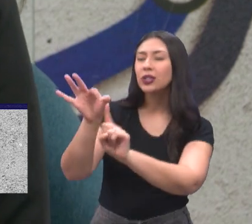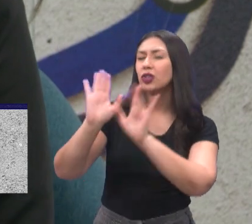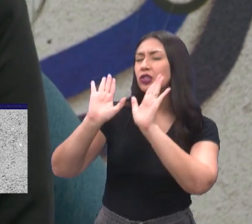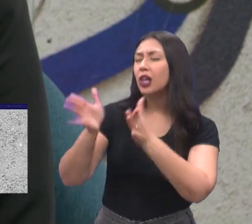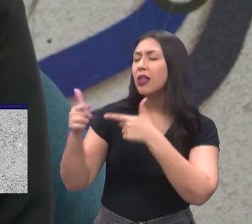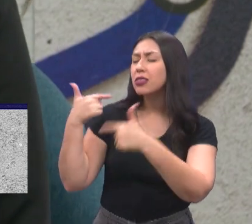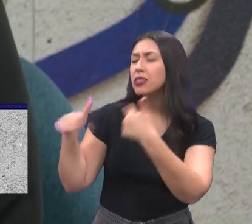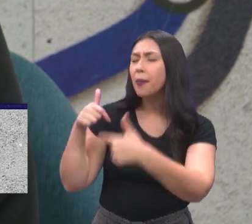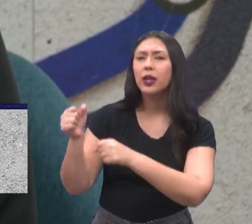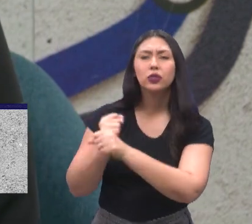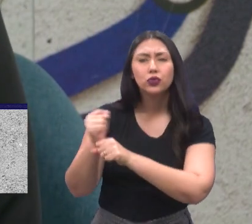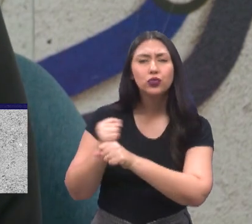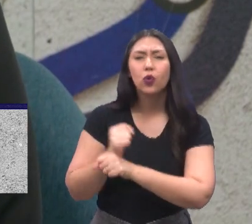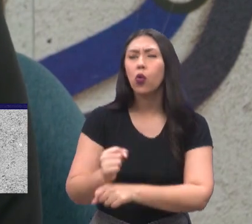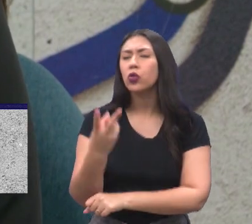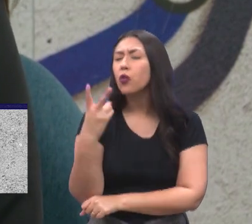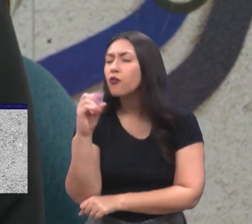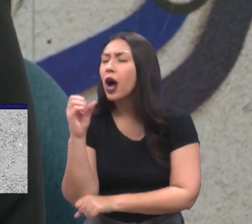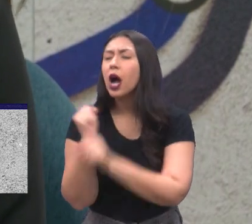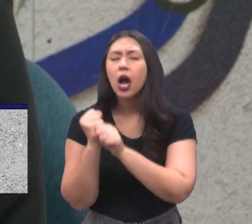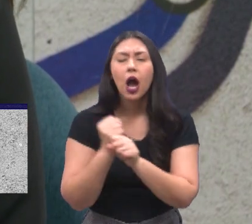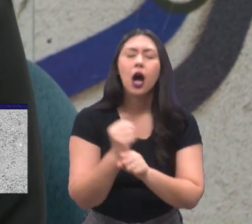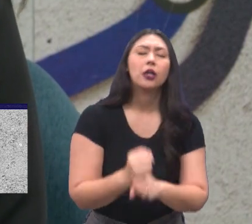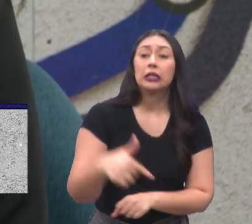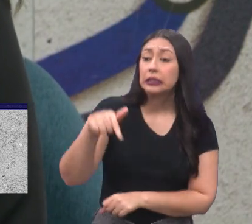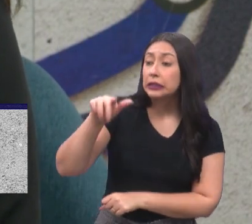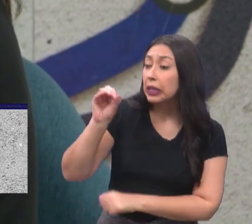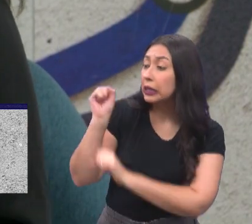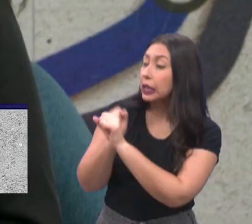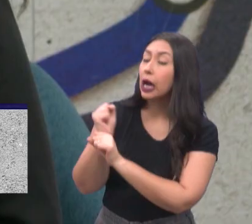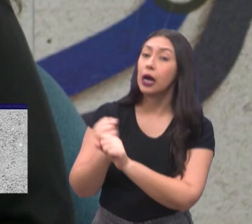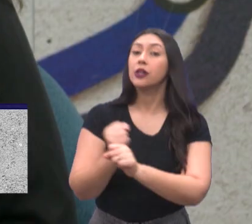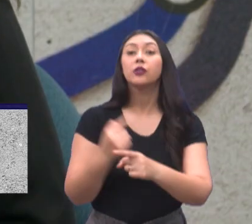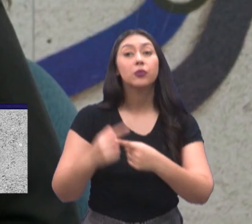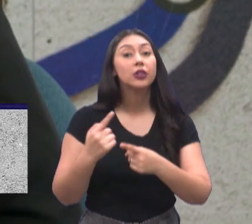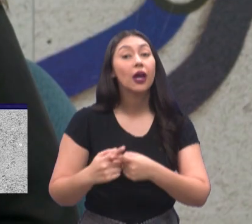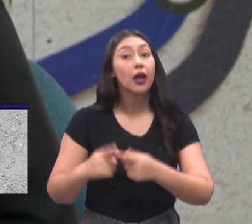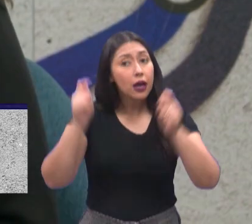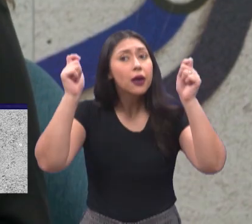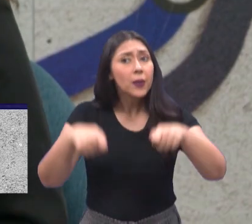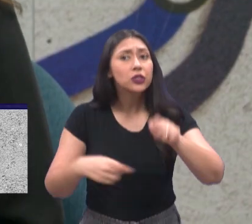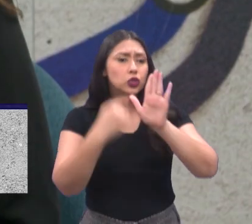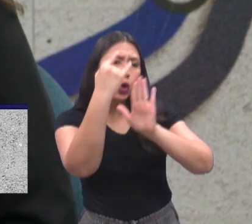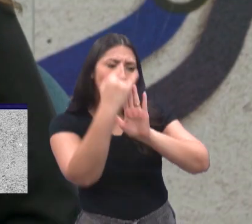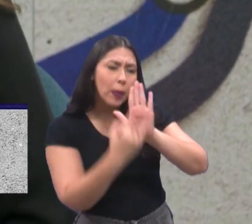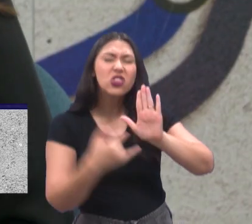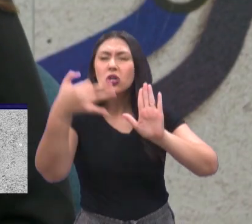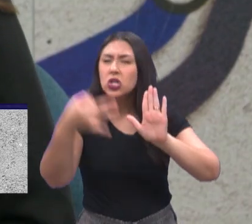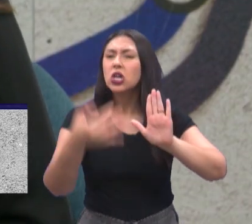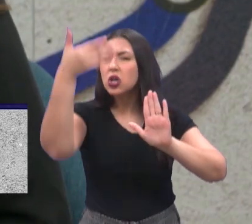que já existe há 70 anos em São Paulo. Então, são pessoas que têm capacidade de te dar certificação do metal, certificação